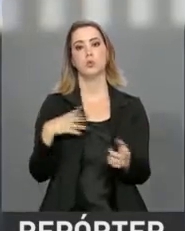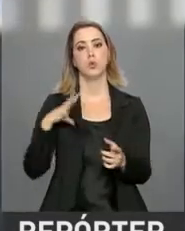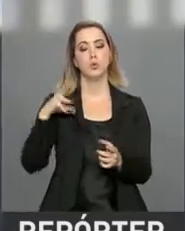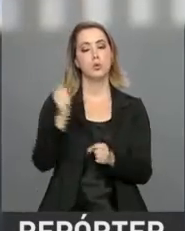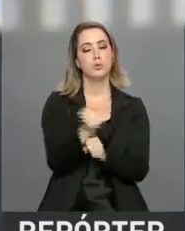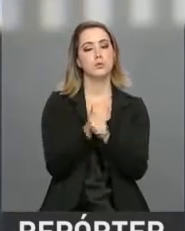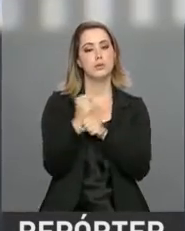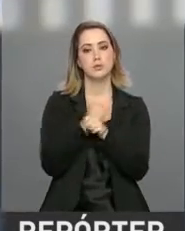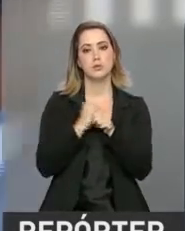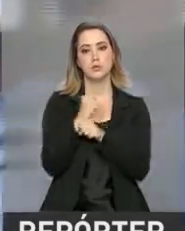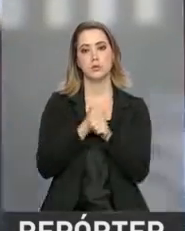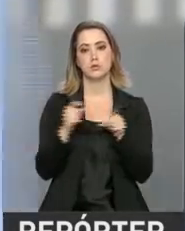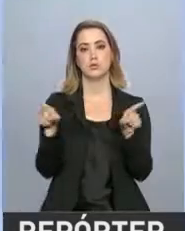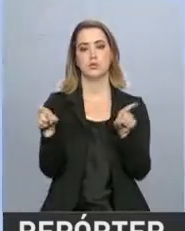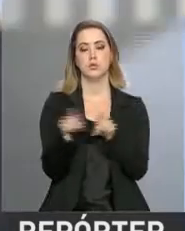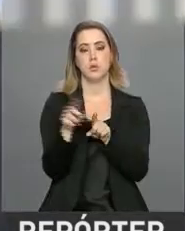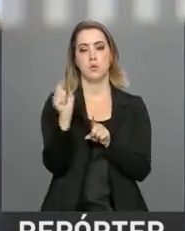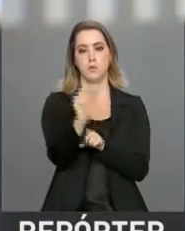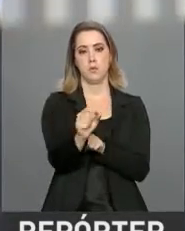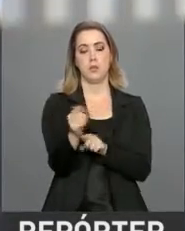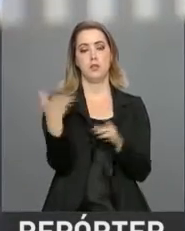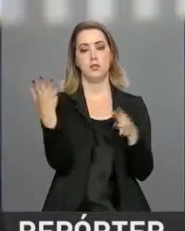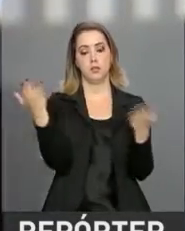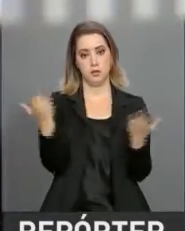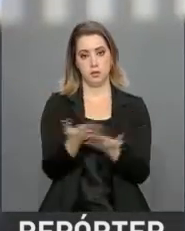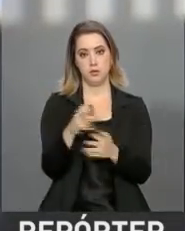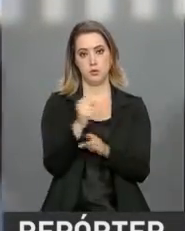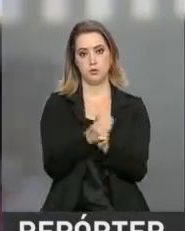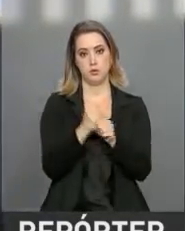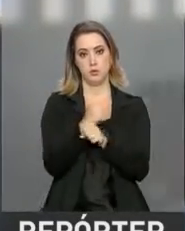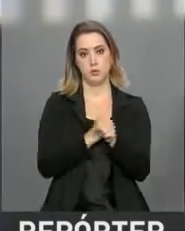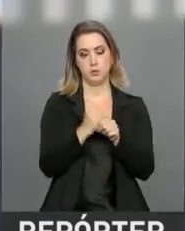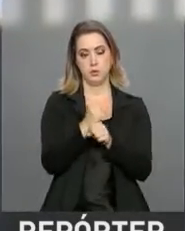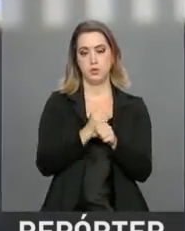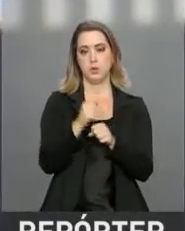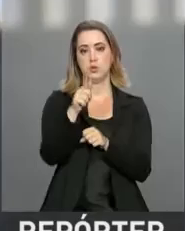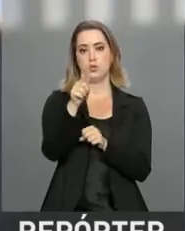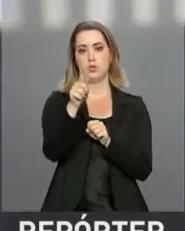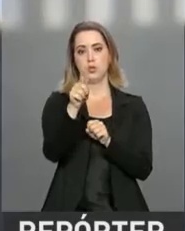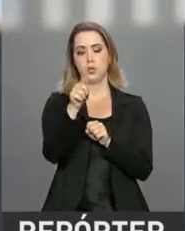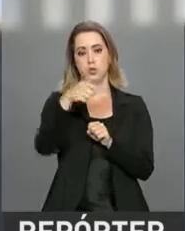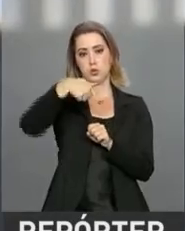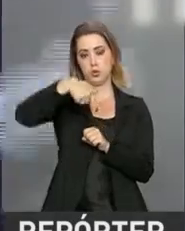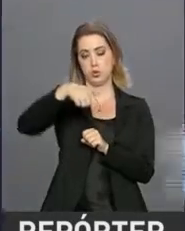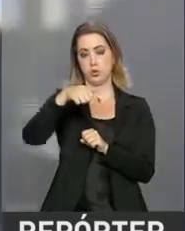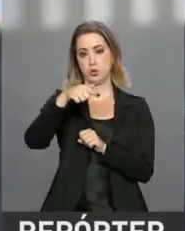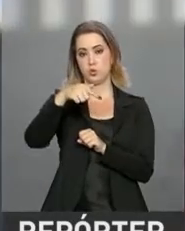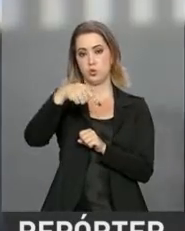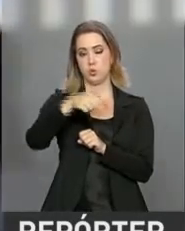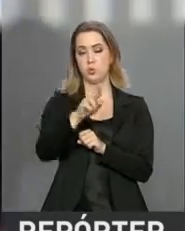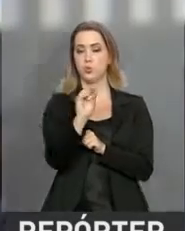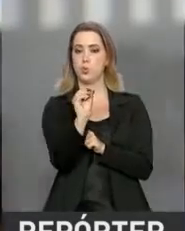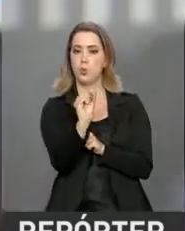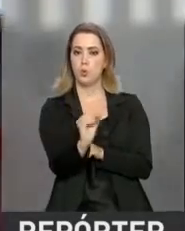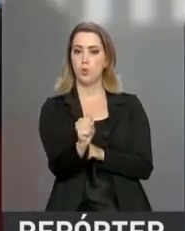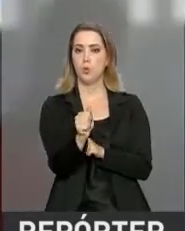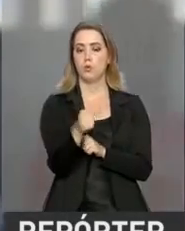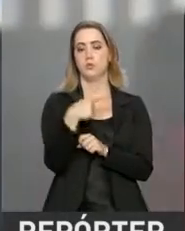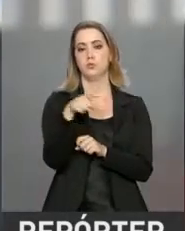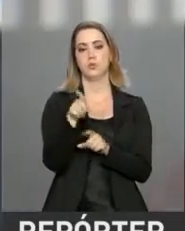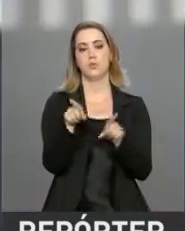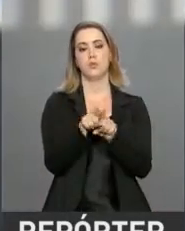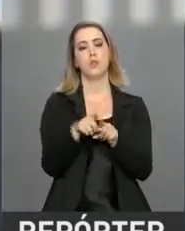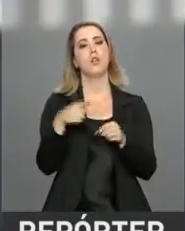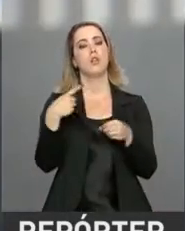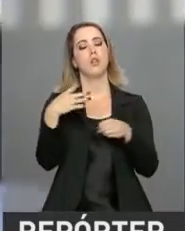Fortaleza e Ufá, na Rússia. Neste ano, a cúpula será na cidade de Goa, na Índia. Durante a reunião devem ser assinados acordos sobre